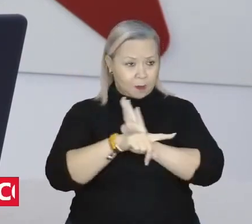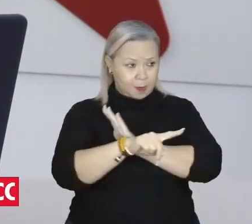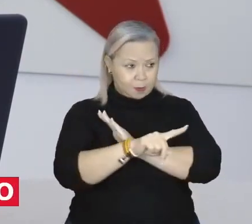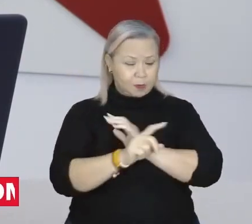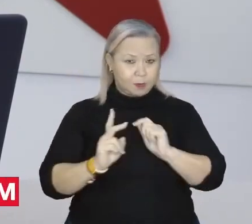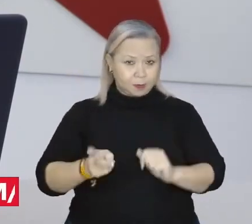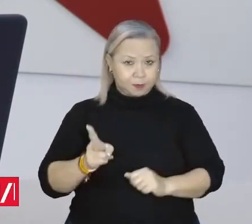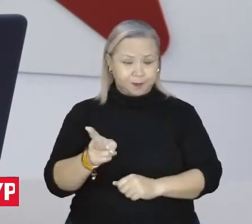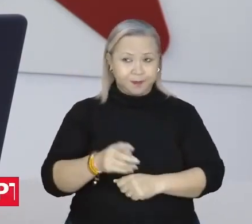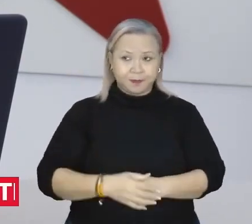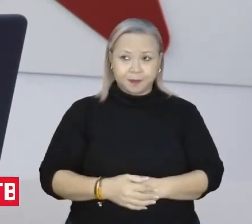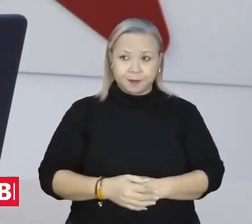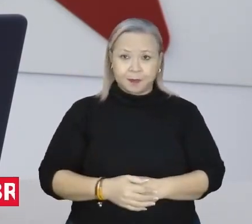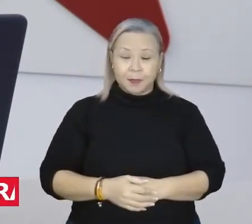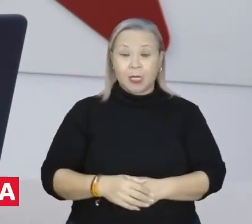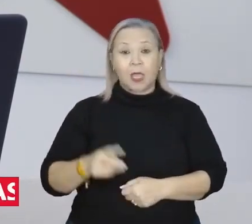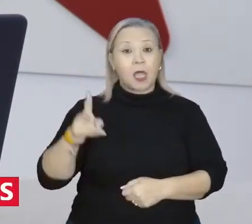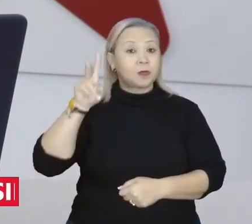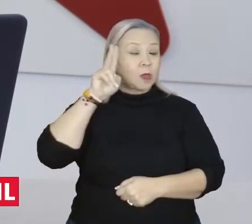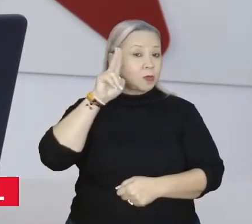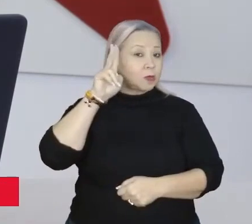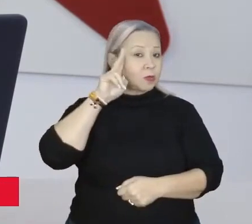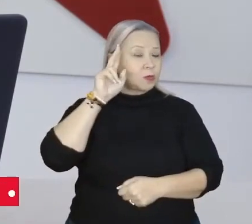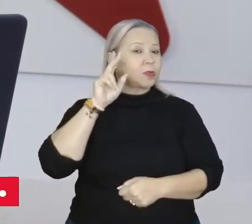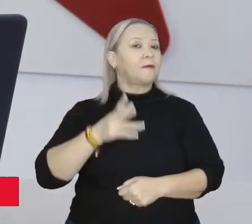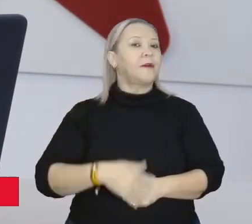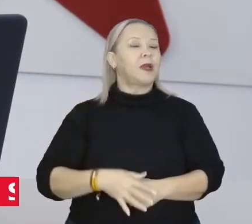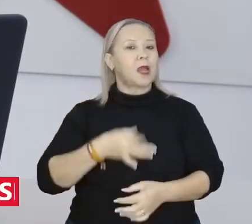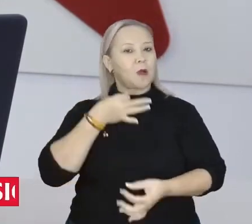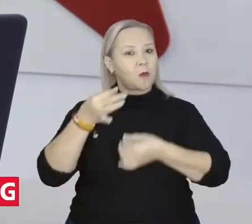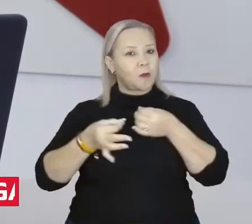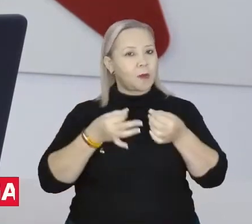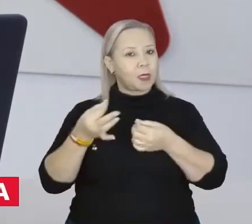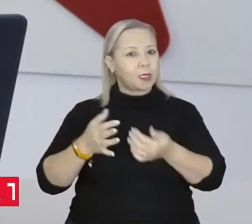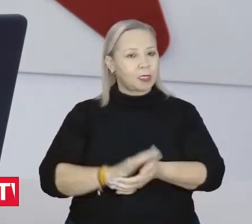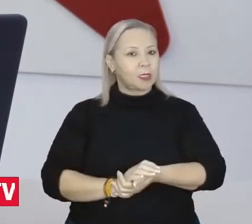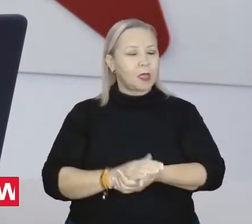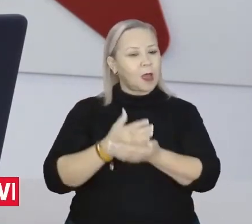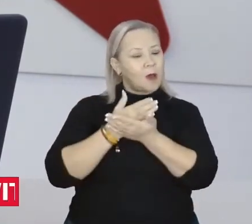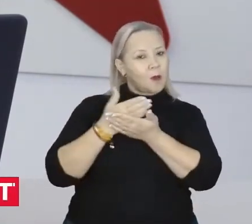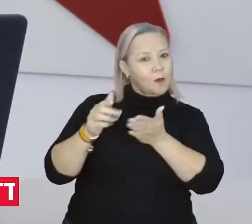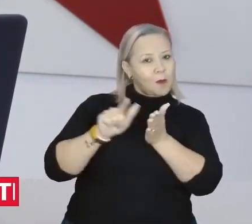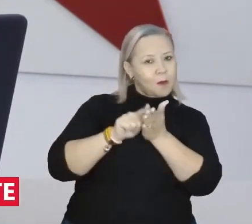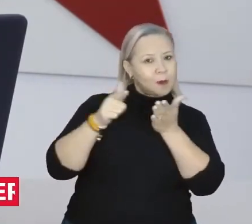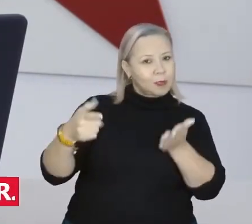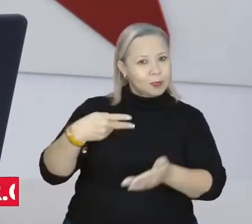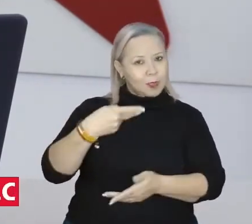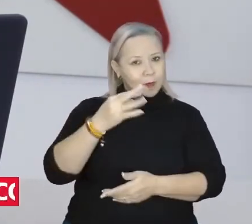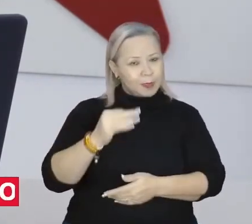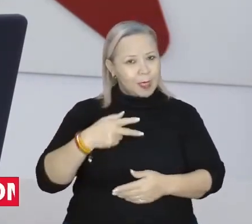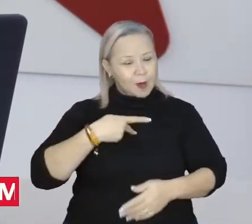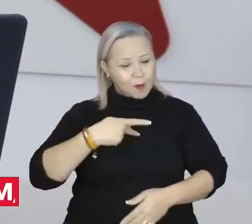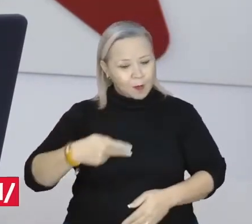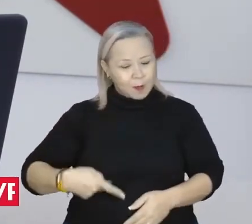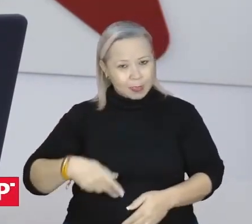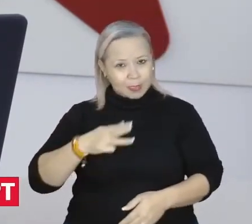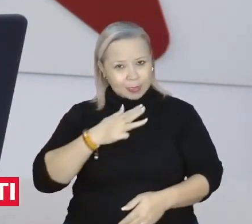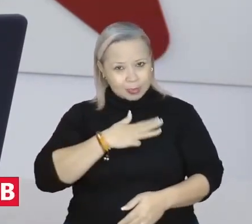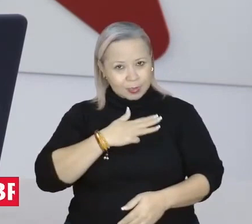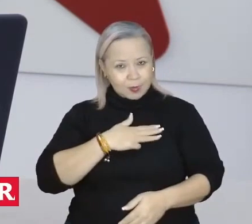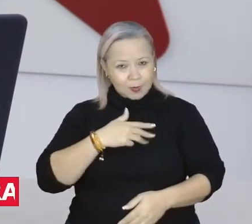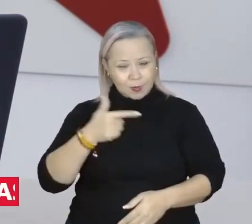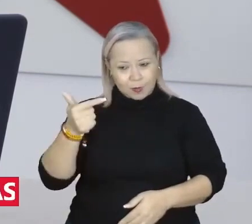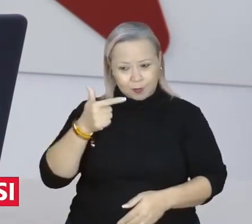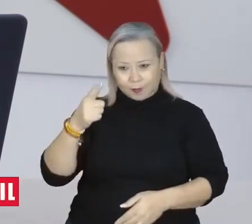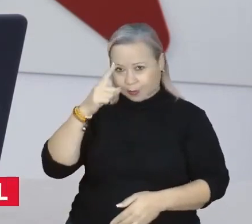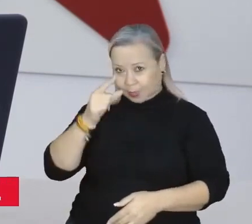né? Então, nessa segunda-feira, como a gente comentou aqui logo no começo do nosso jornal, o presidente Lula e o vice-presidente